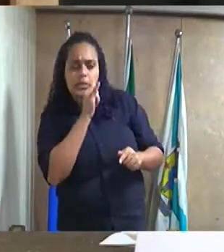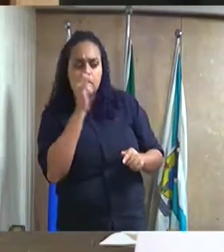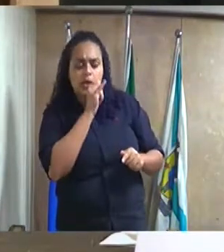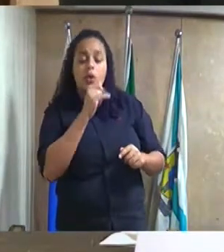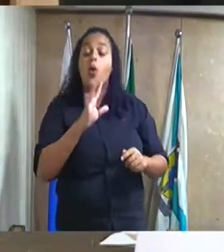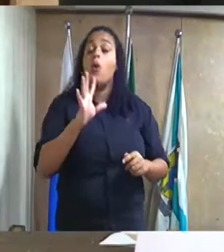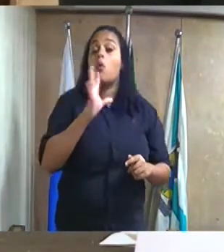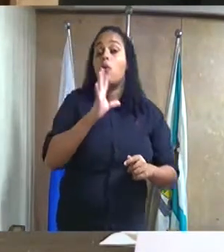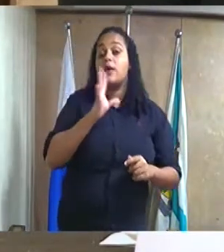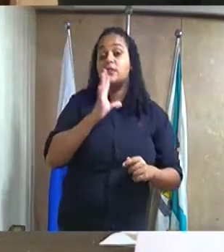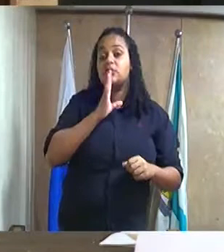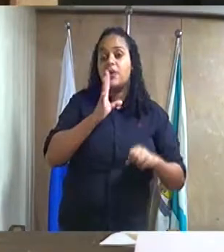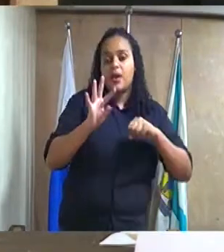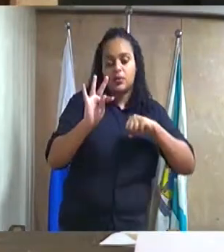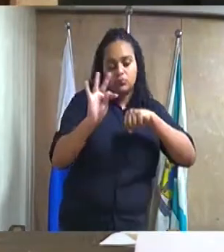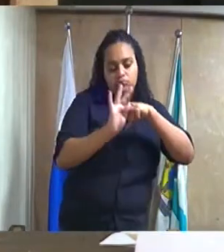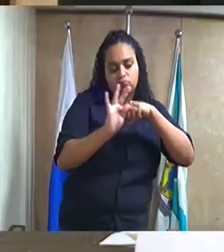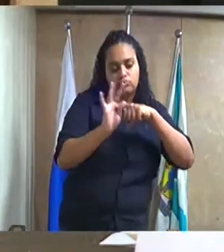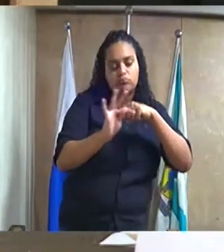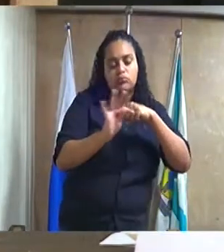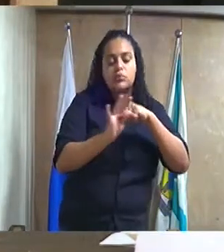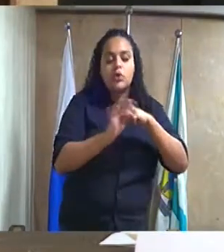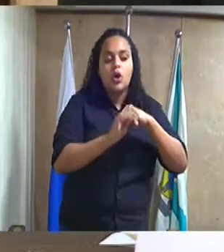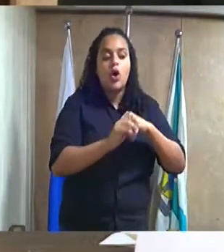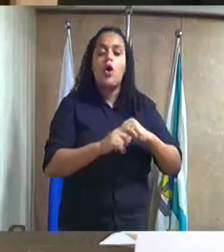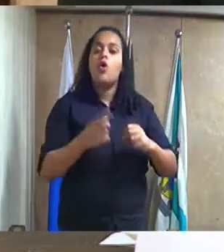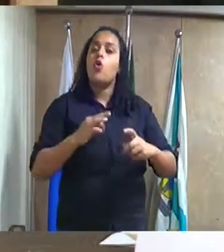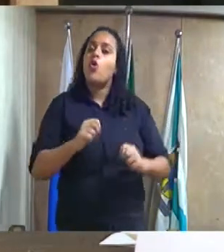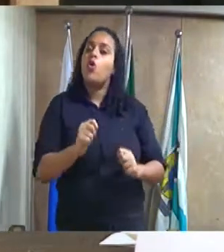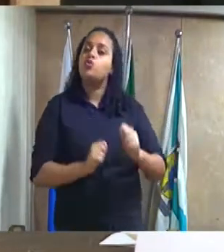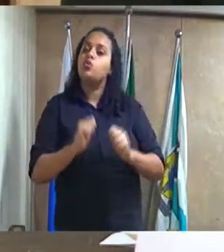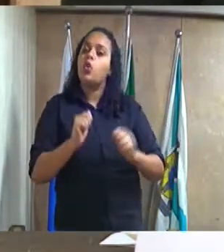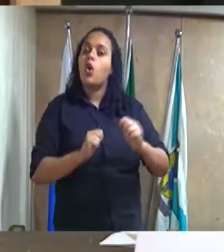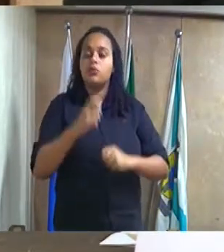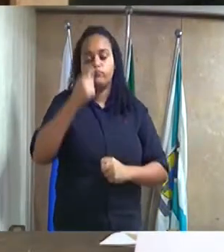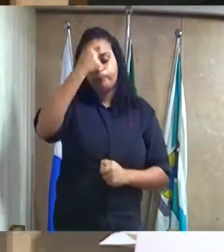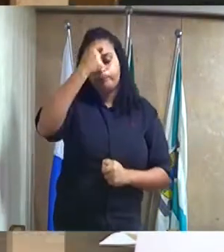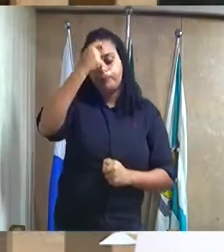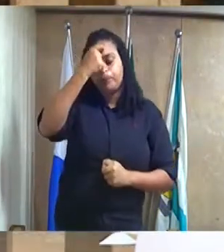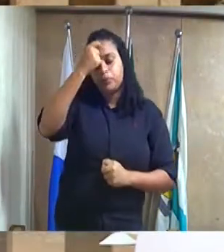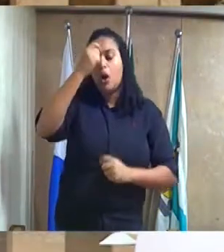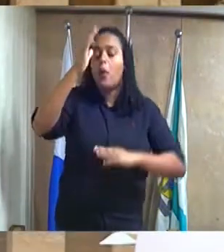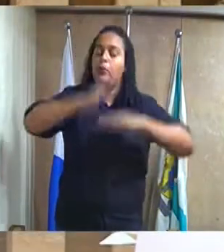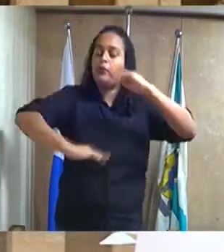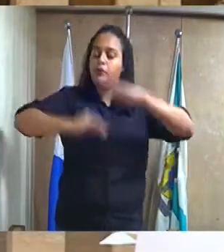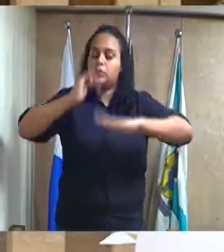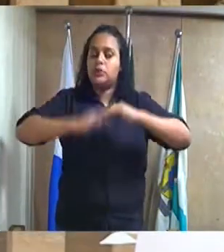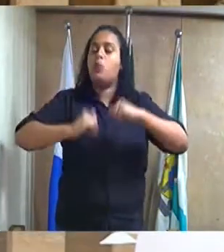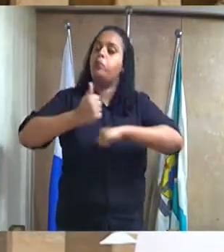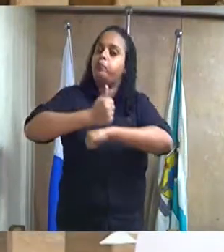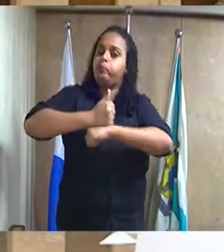conhecimento técnico perícia e controle emocional no exercício de suas funções.